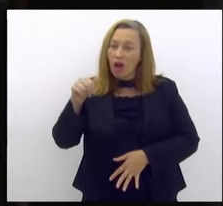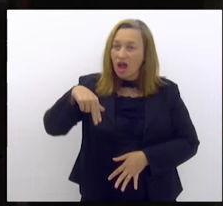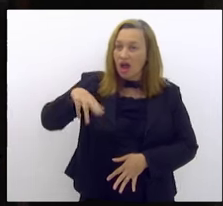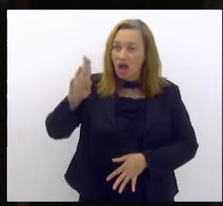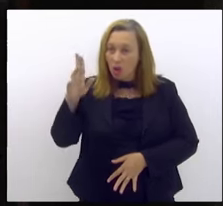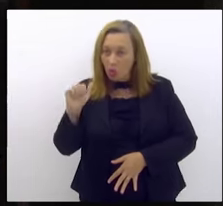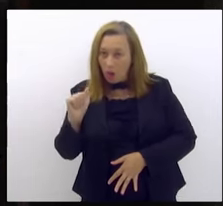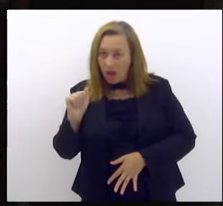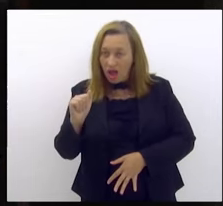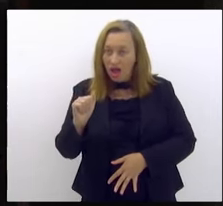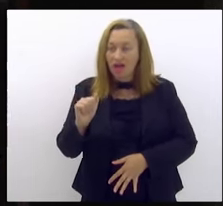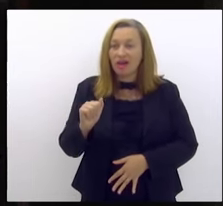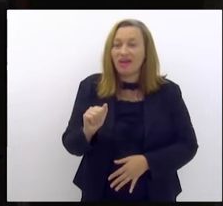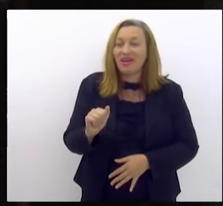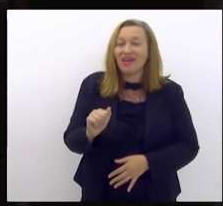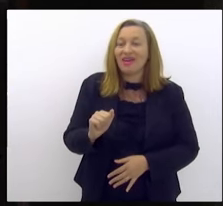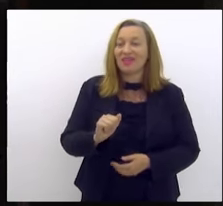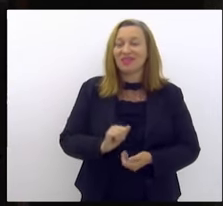Eis que